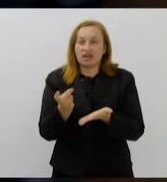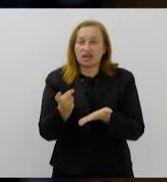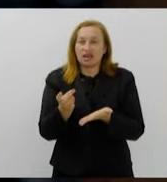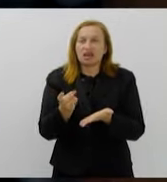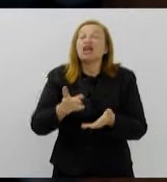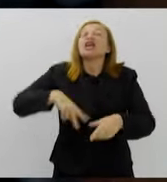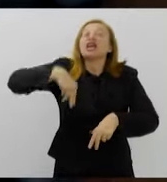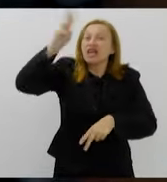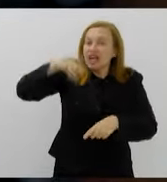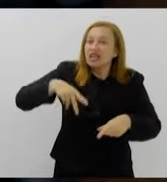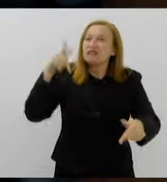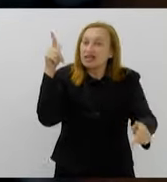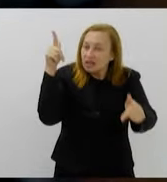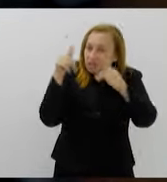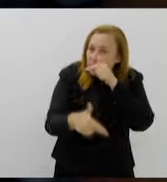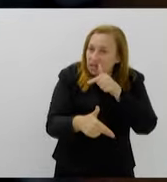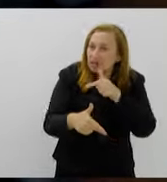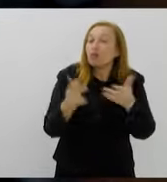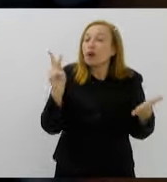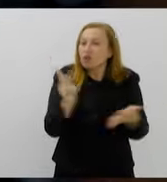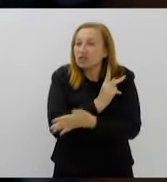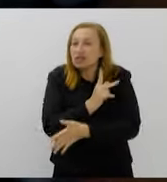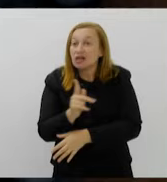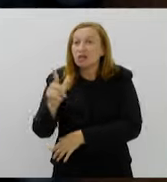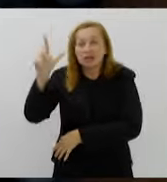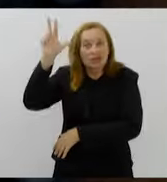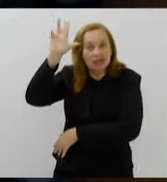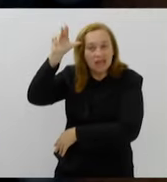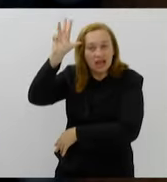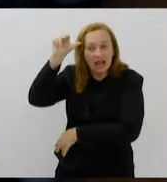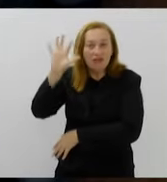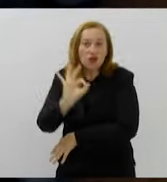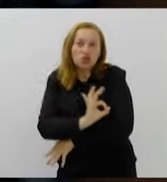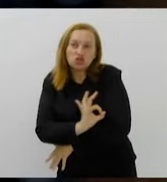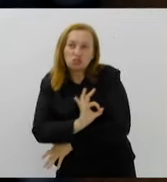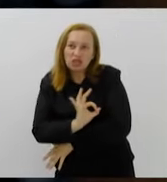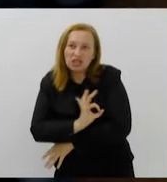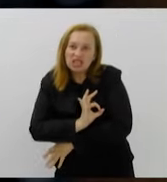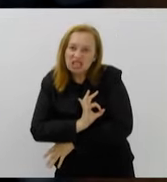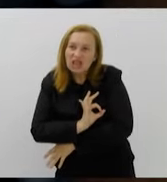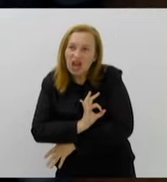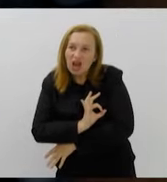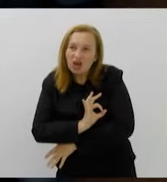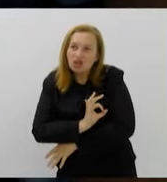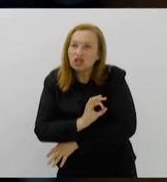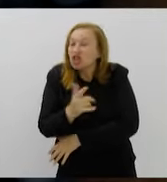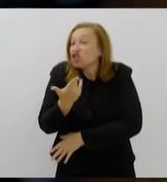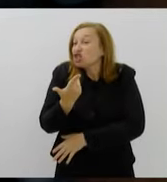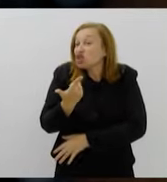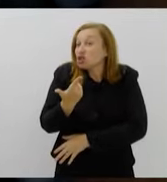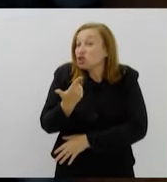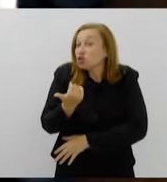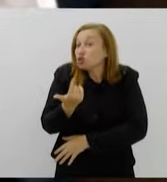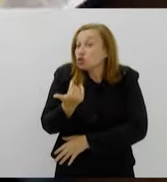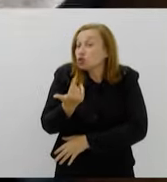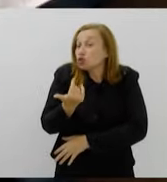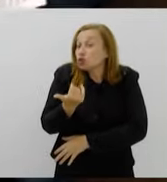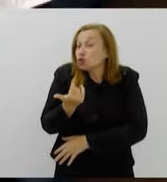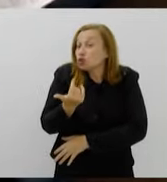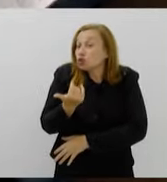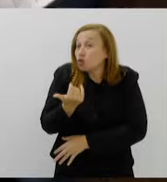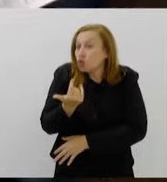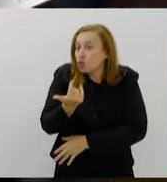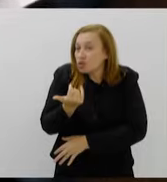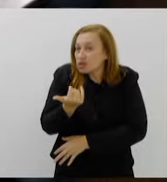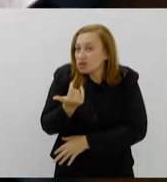uma trava bem dada como aconteceu na Gávia com os policiais com um cara que tinha 12 anotações